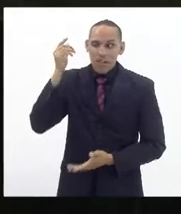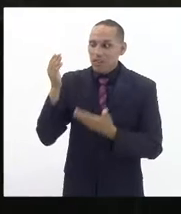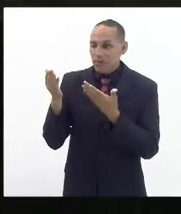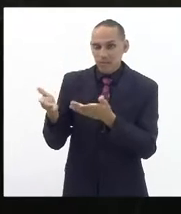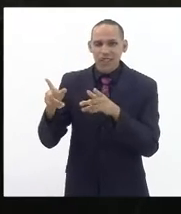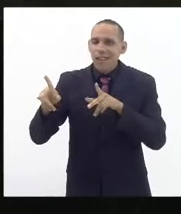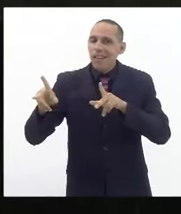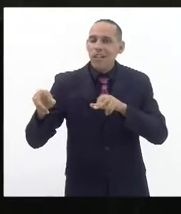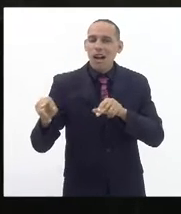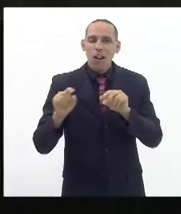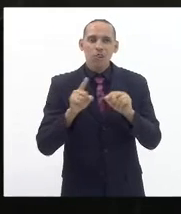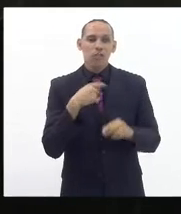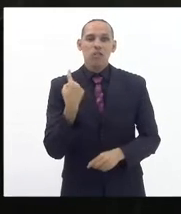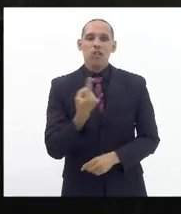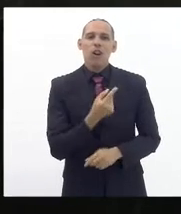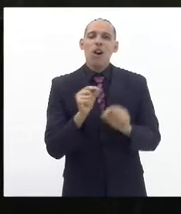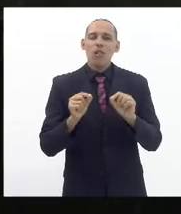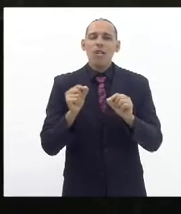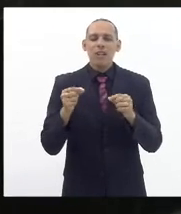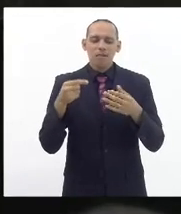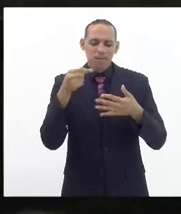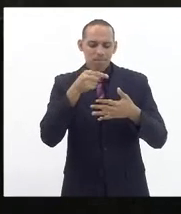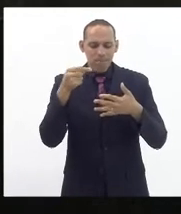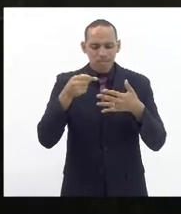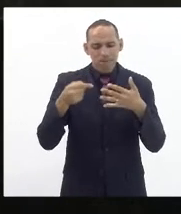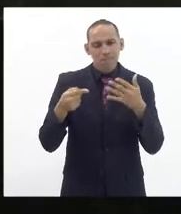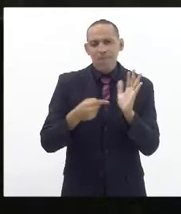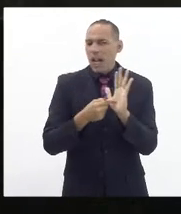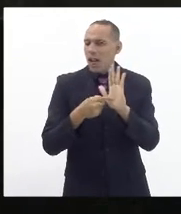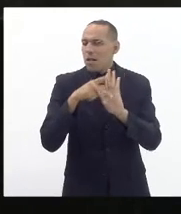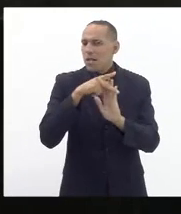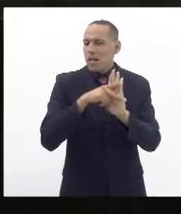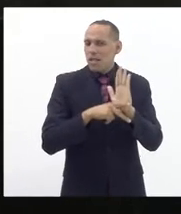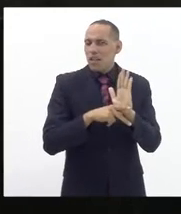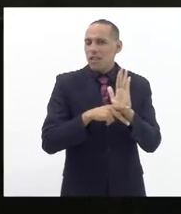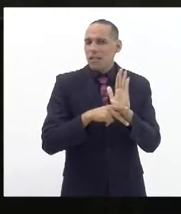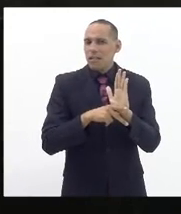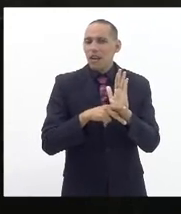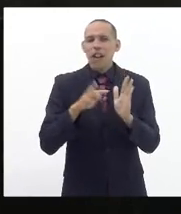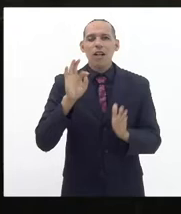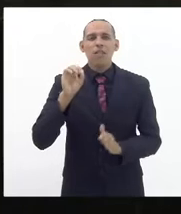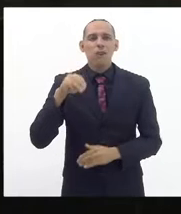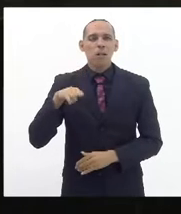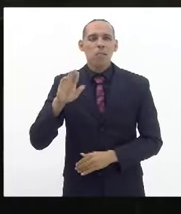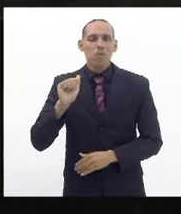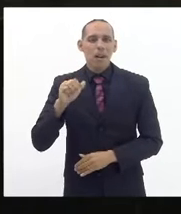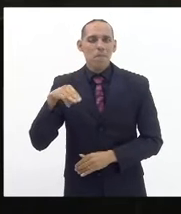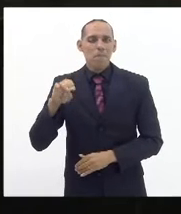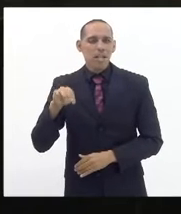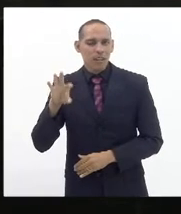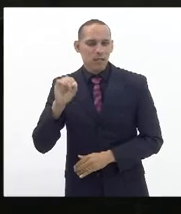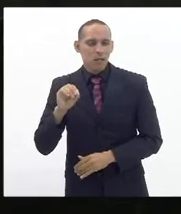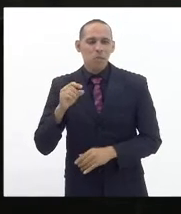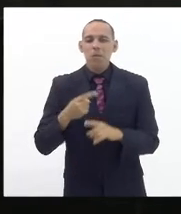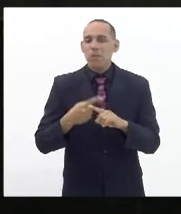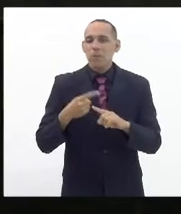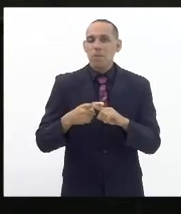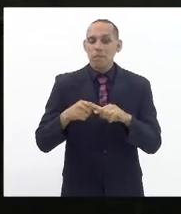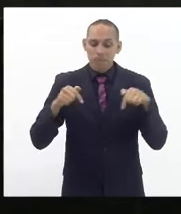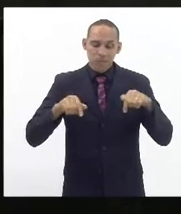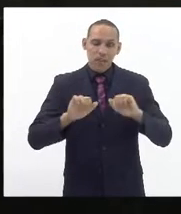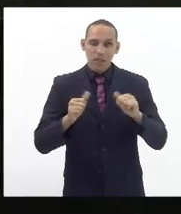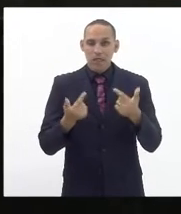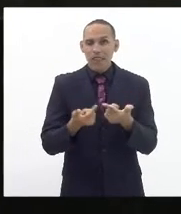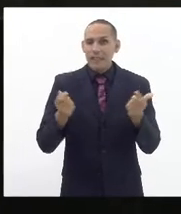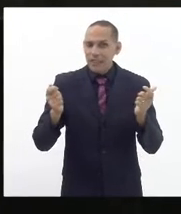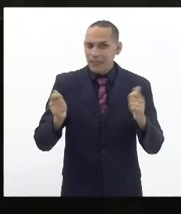muitas ressalvas ao apresentar aqui um projeto de tombamento. muito por um entendimento que a casa pode e deve